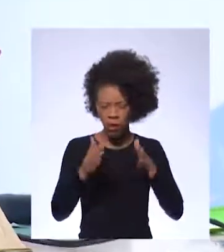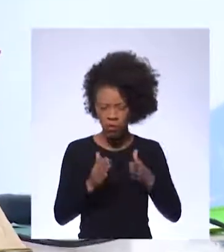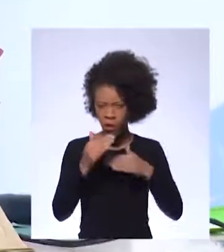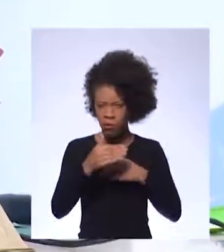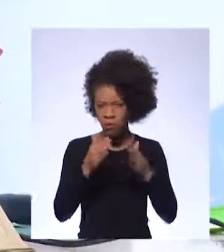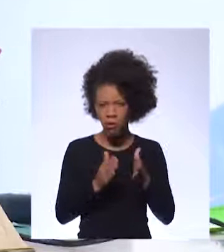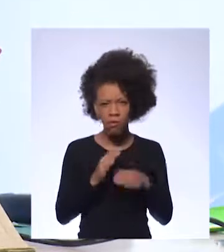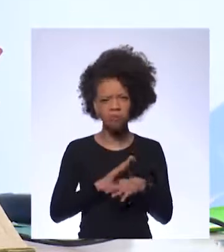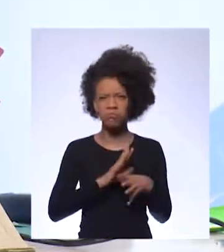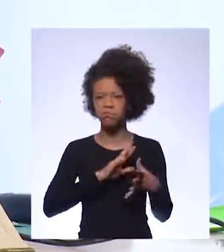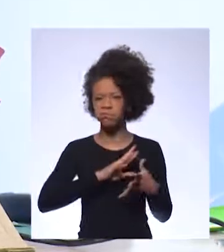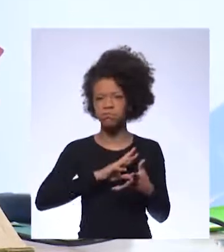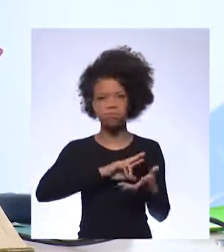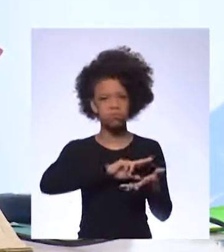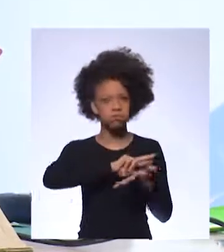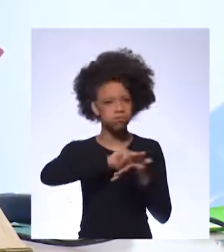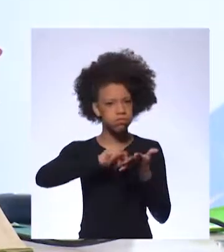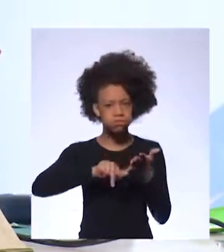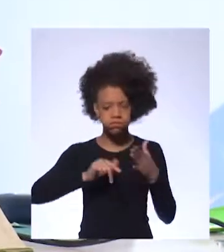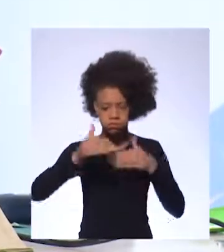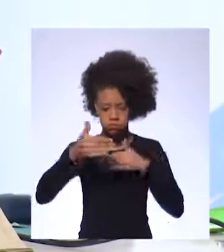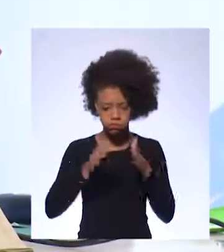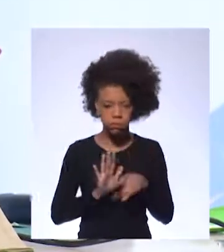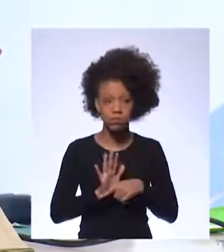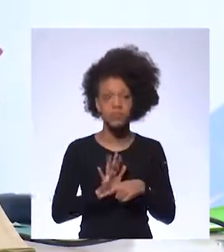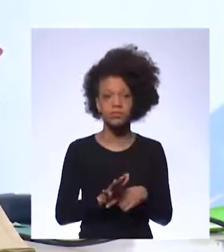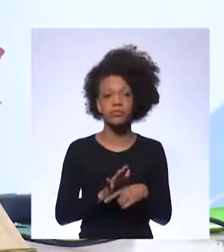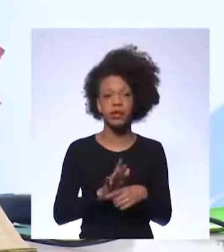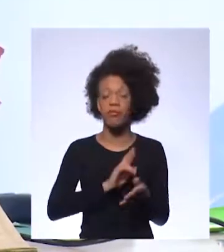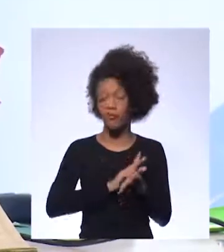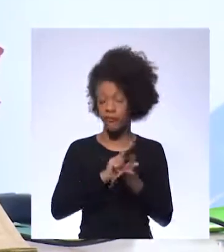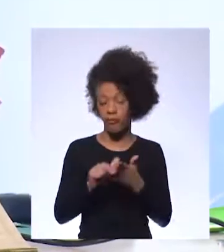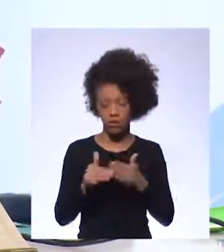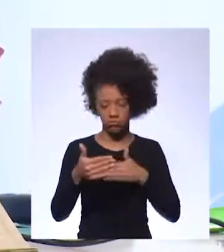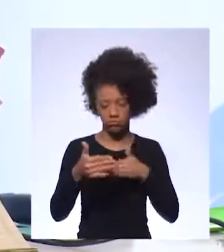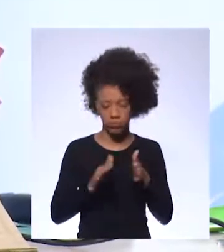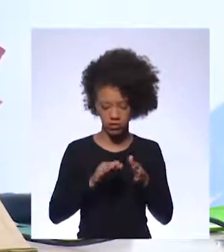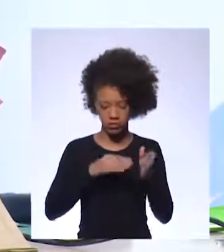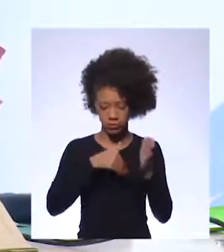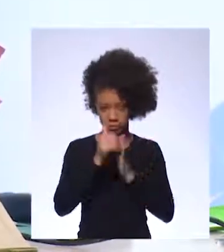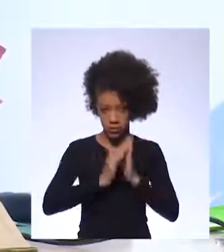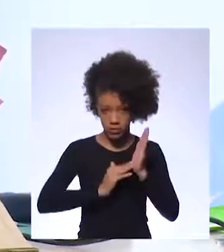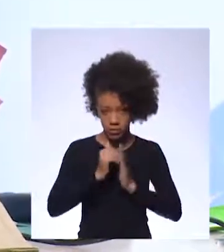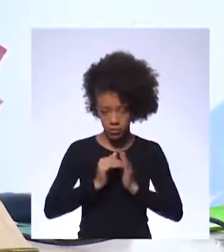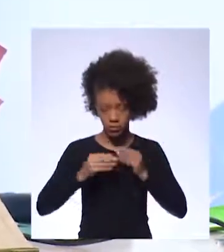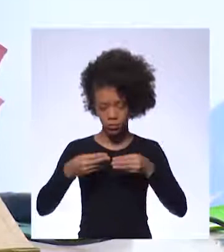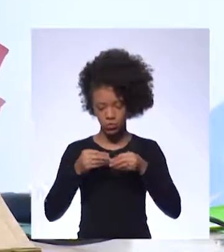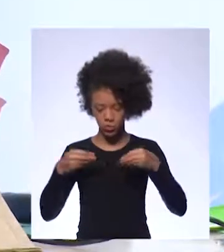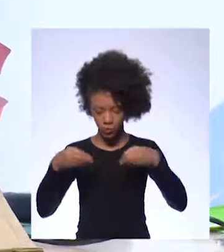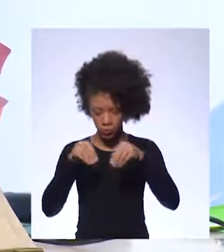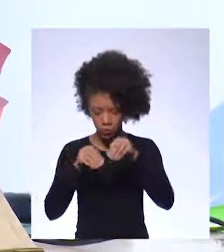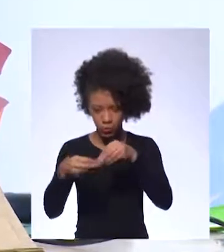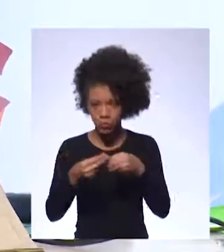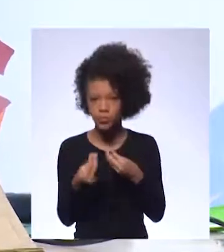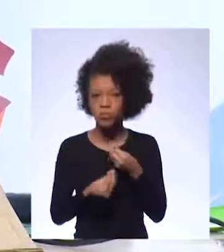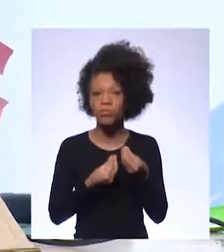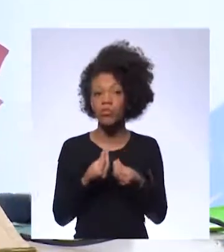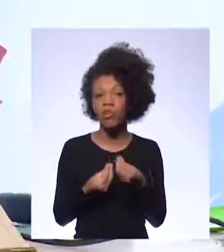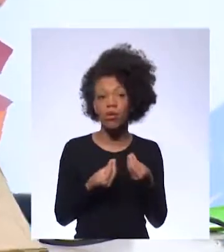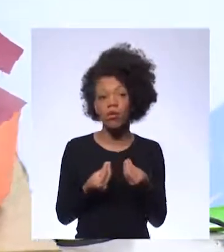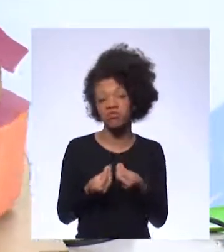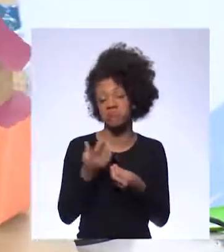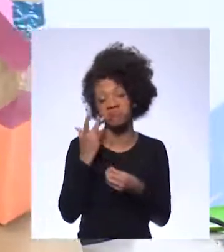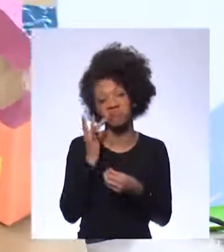conselho caixinha aqui eu tinha eu fiz a pro já na me ajudar a gente pegou diversas caixinhas encapamos ou pintamos como saber como que era o